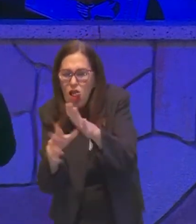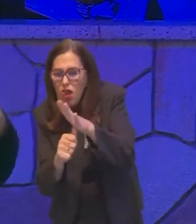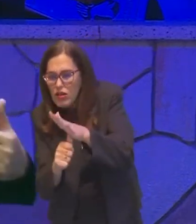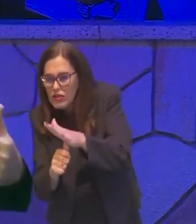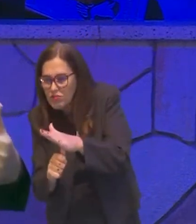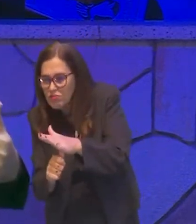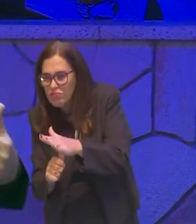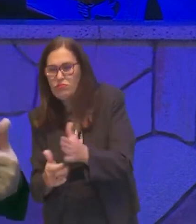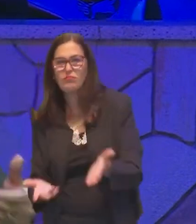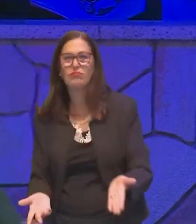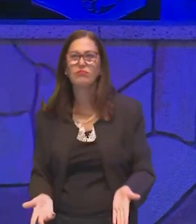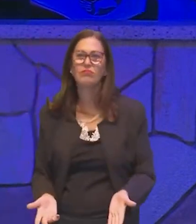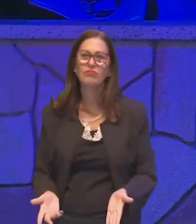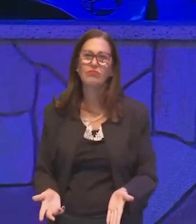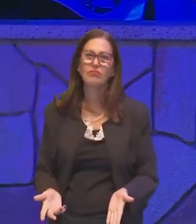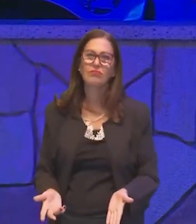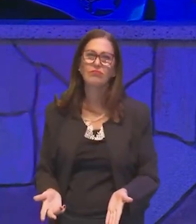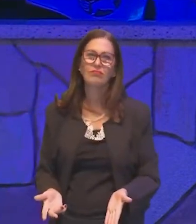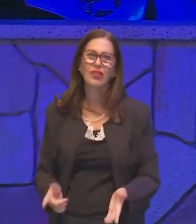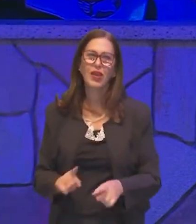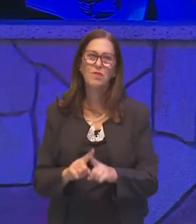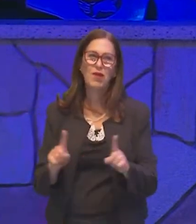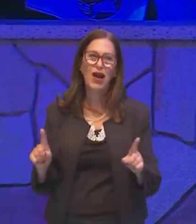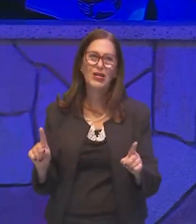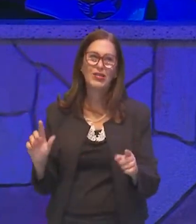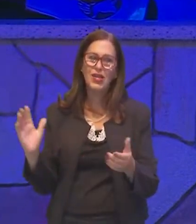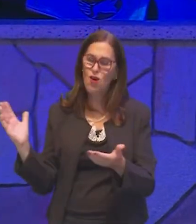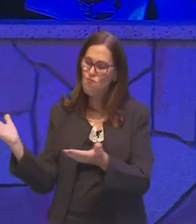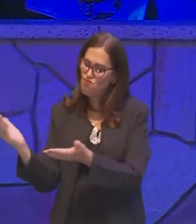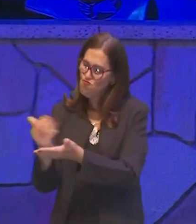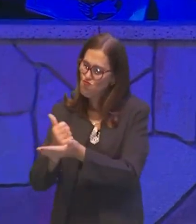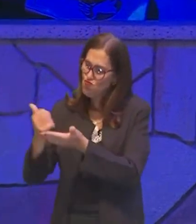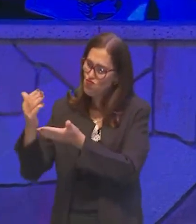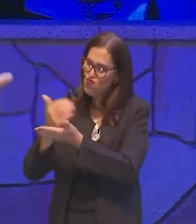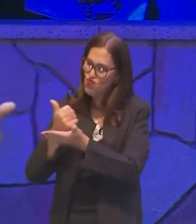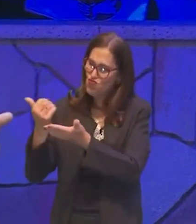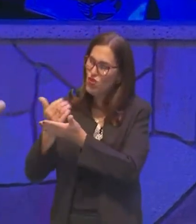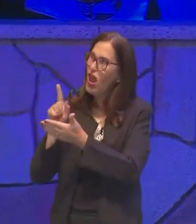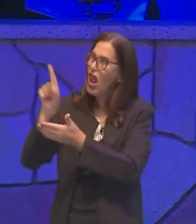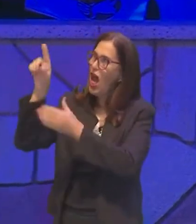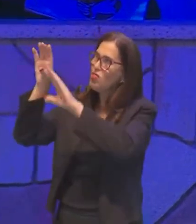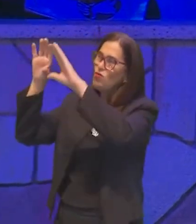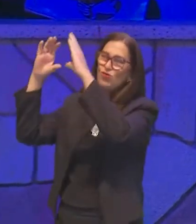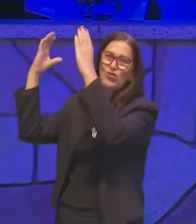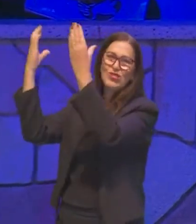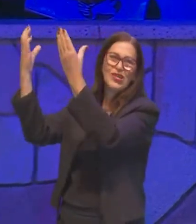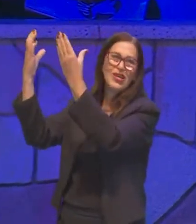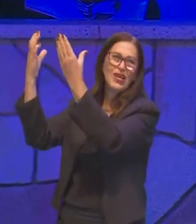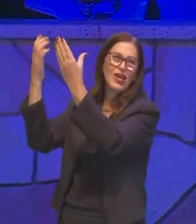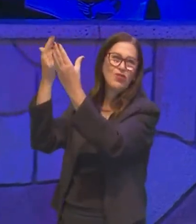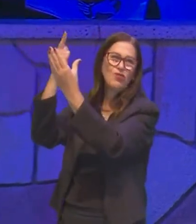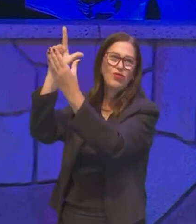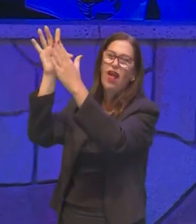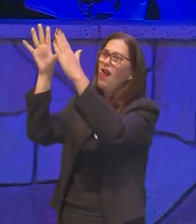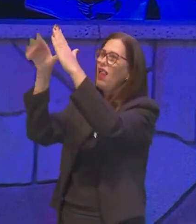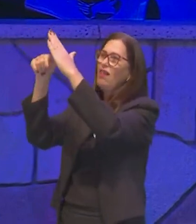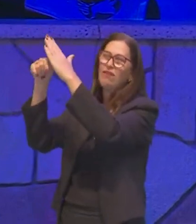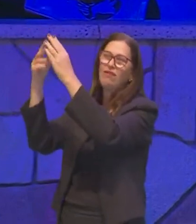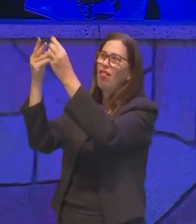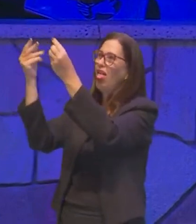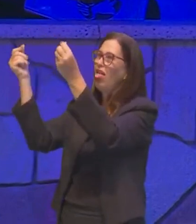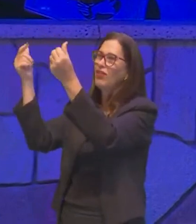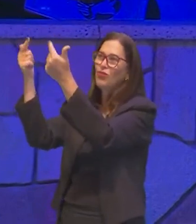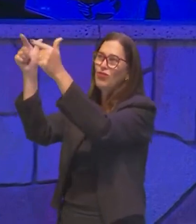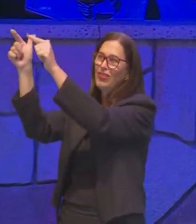e roubam. Mas ajuntai para vós outros tesouros no céu, onde traça nem ferrugem corrói,